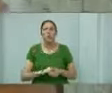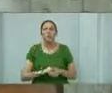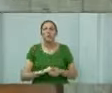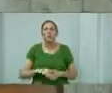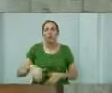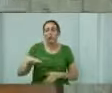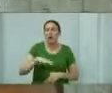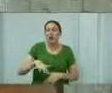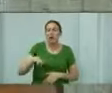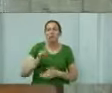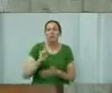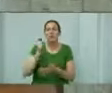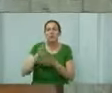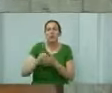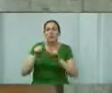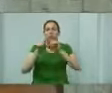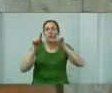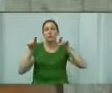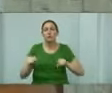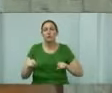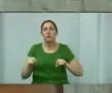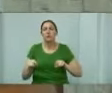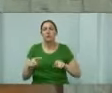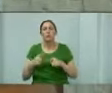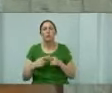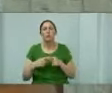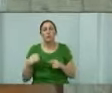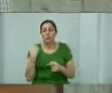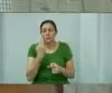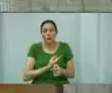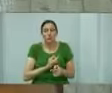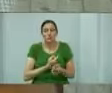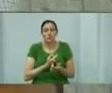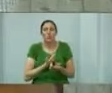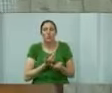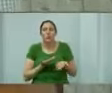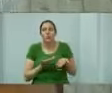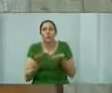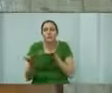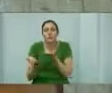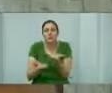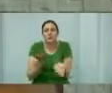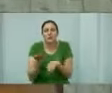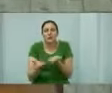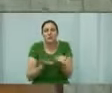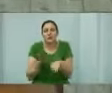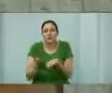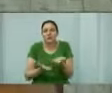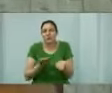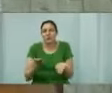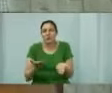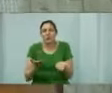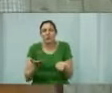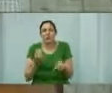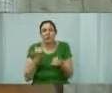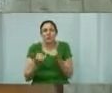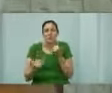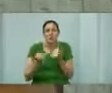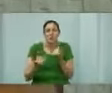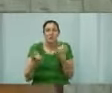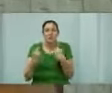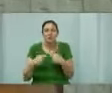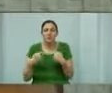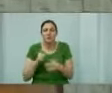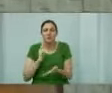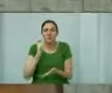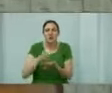ligado ao funcionalismo? Porque nós somos prestadores de serviços. Por óbvio, nós somos basicamente o quê? É professores, é